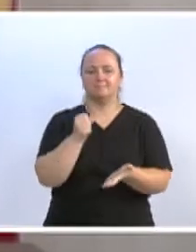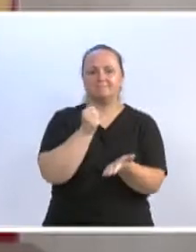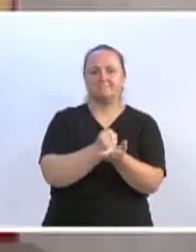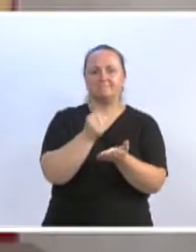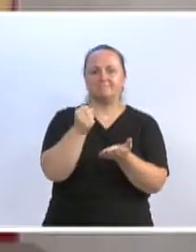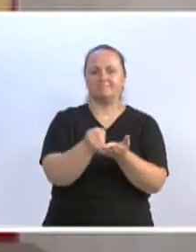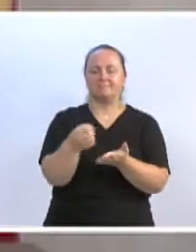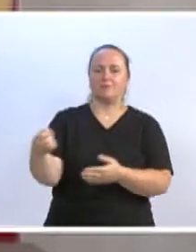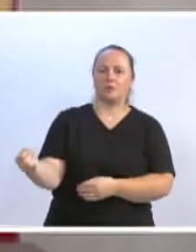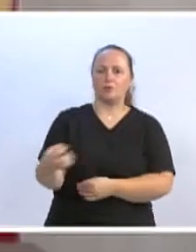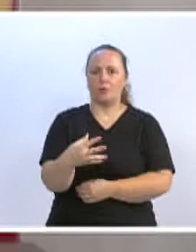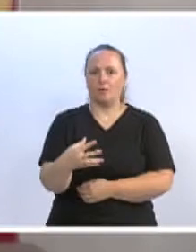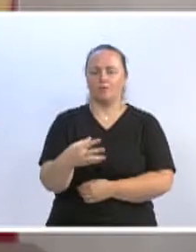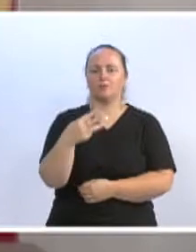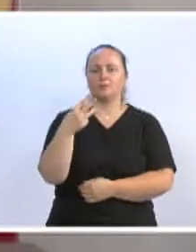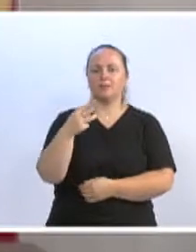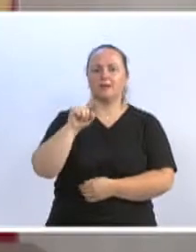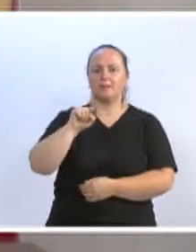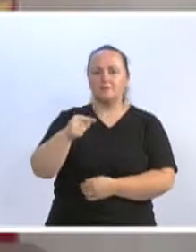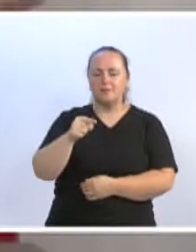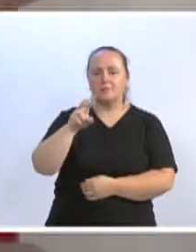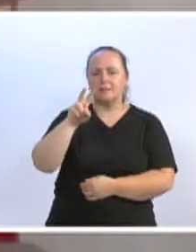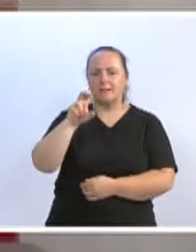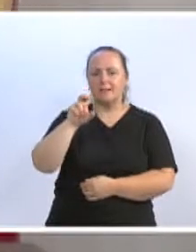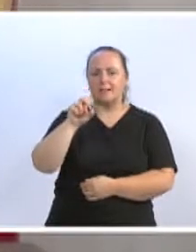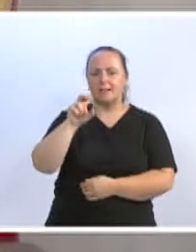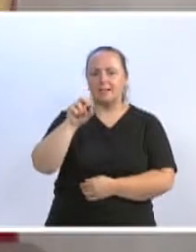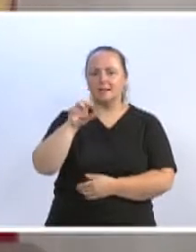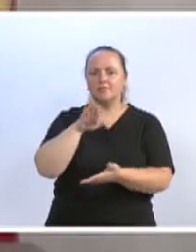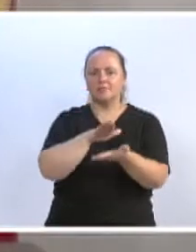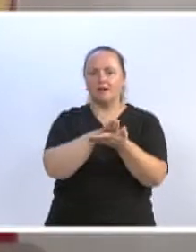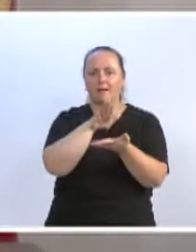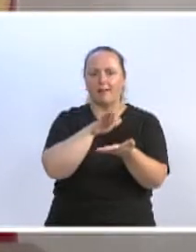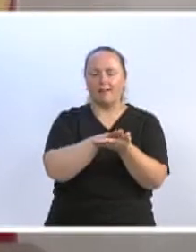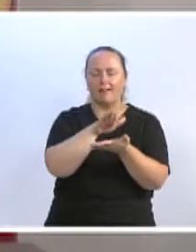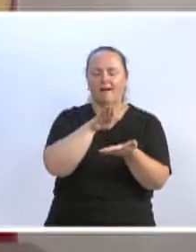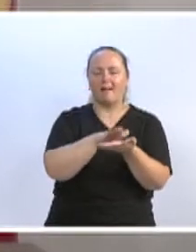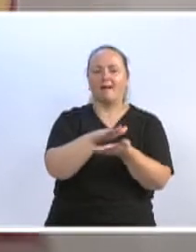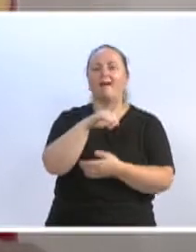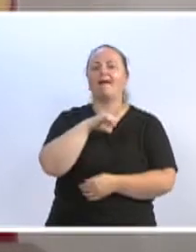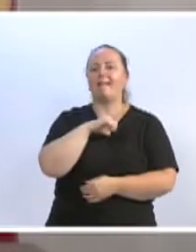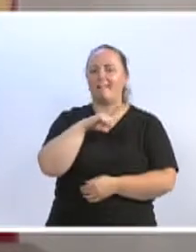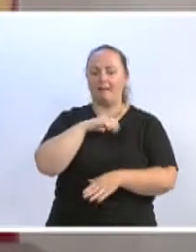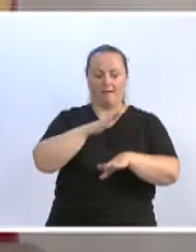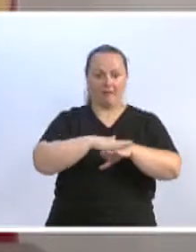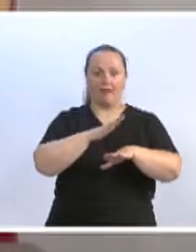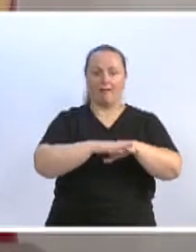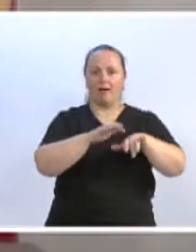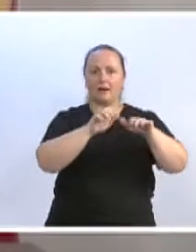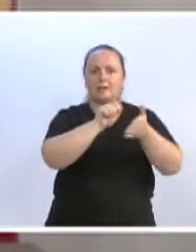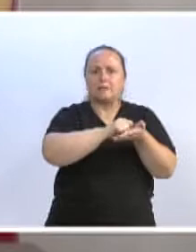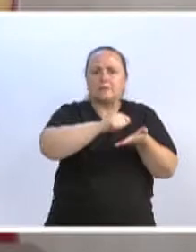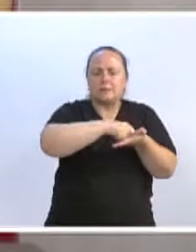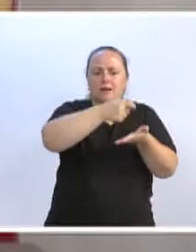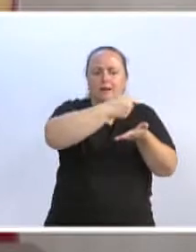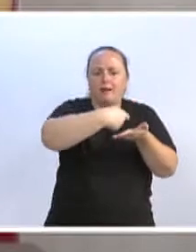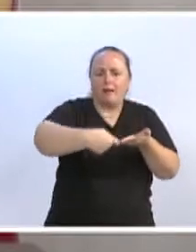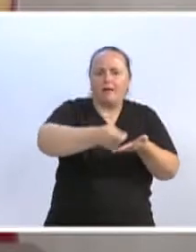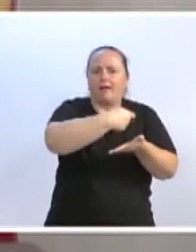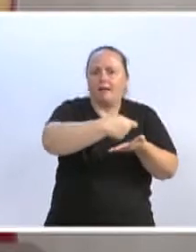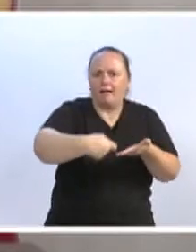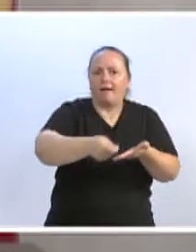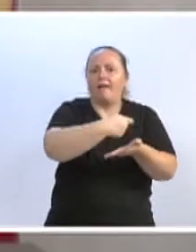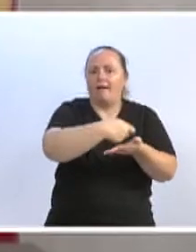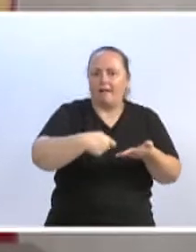de 3.500 manuscritos e cópias. E o manuscrito mais antigo do